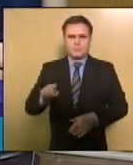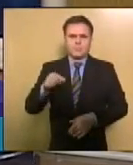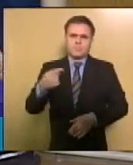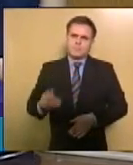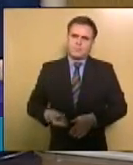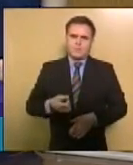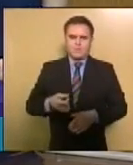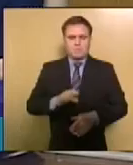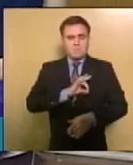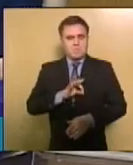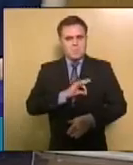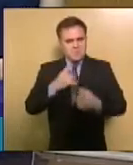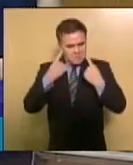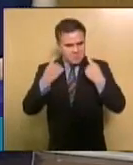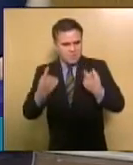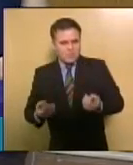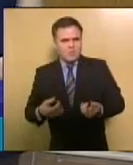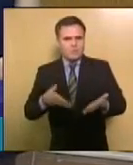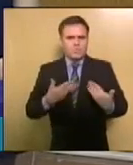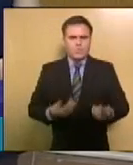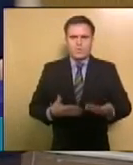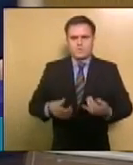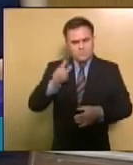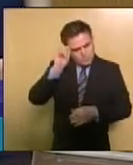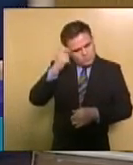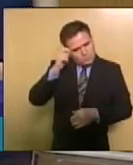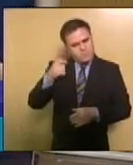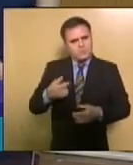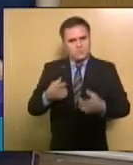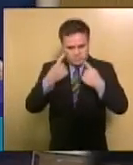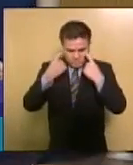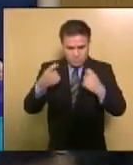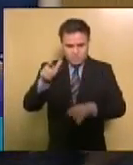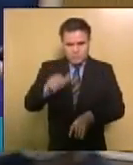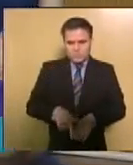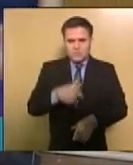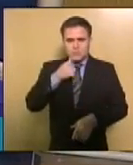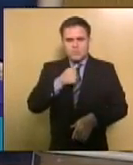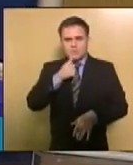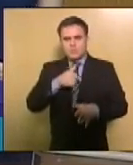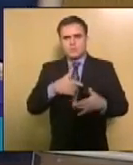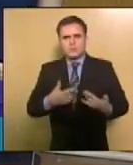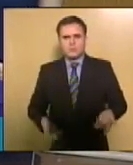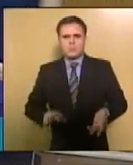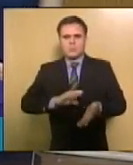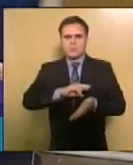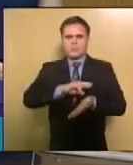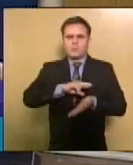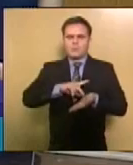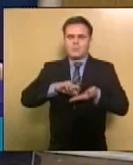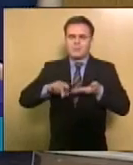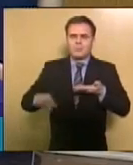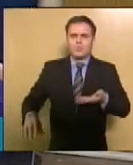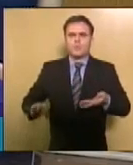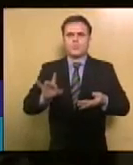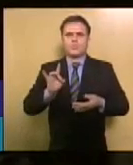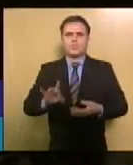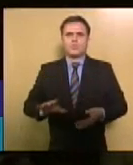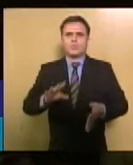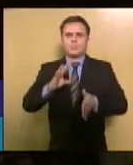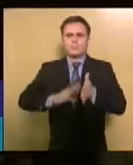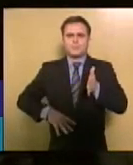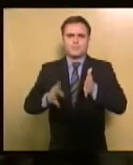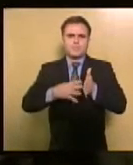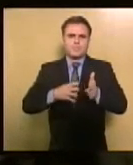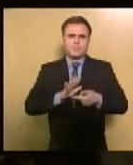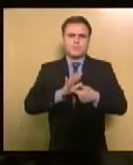policial Juventude homicídio de negros violência contra as mulheres Então tudo isso para dar um quadro da violência no Brasil